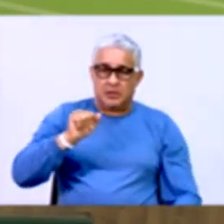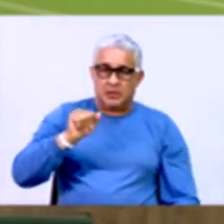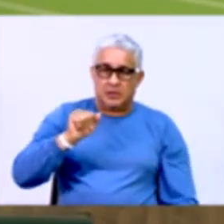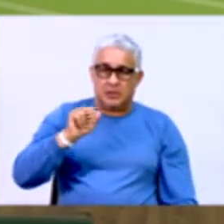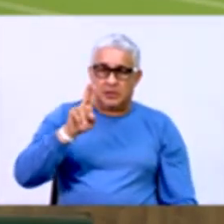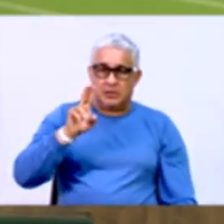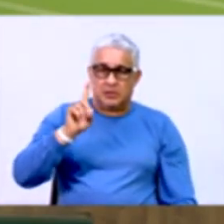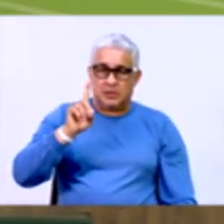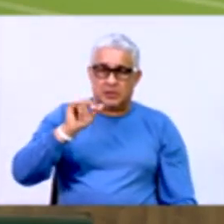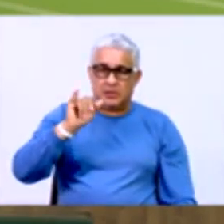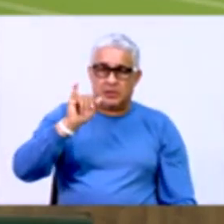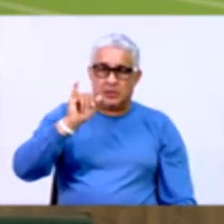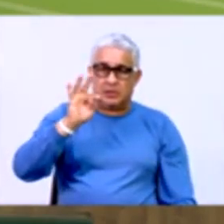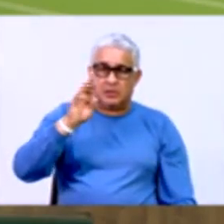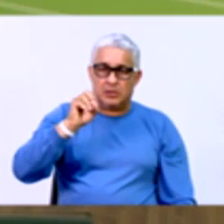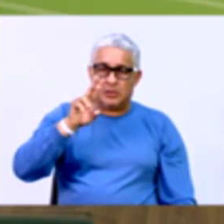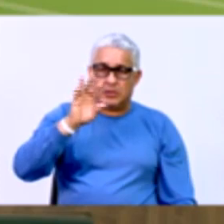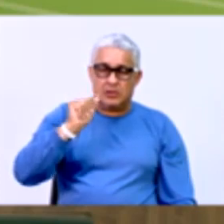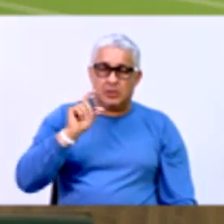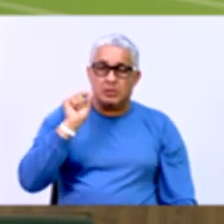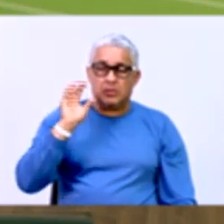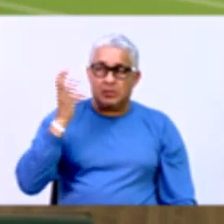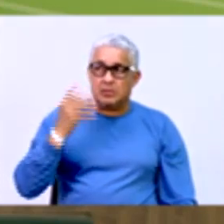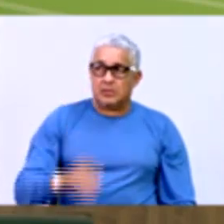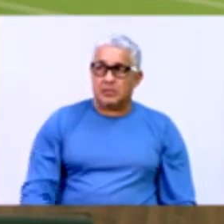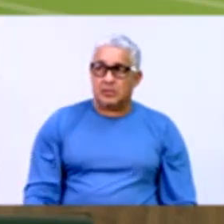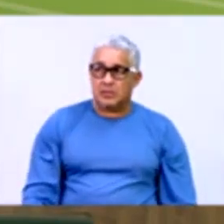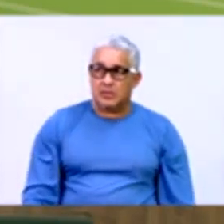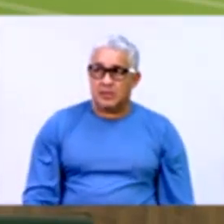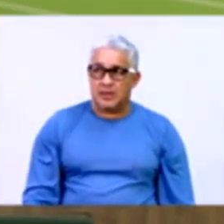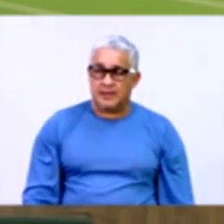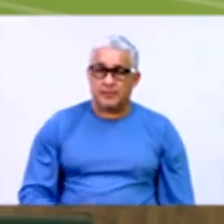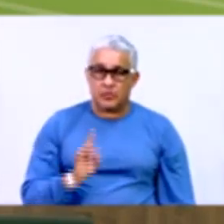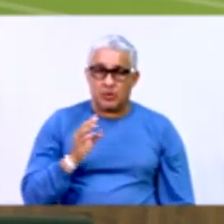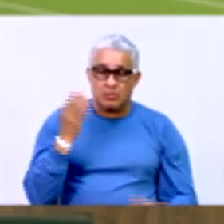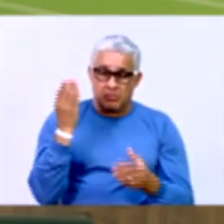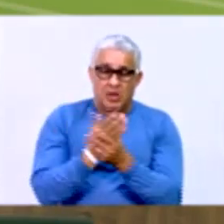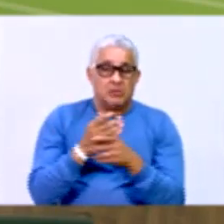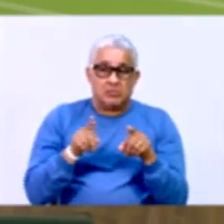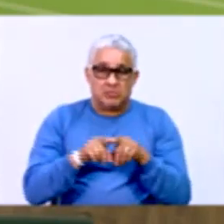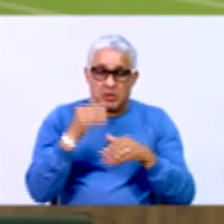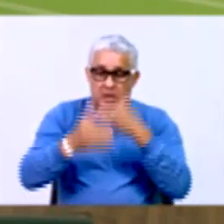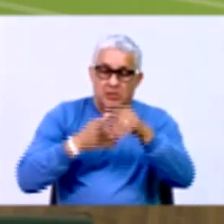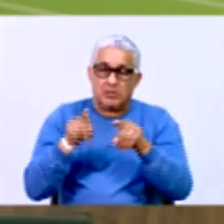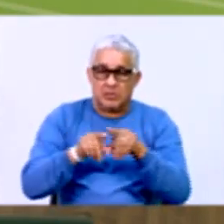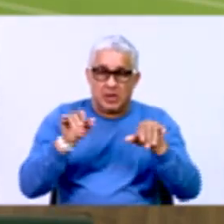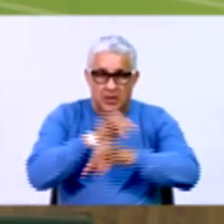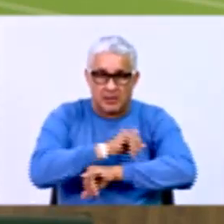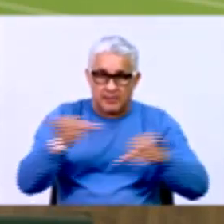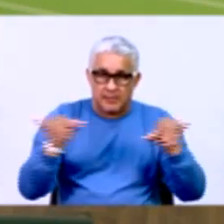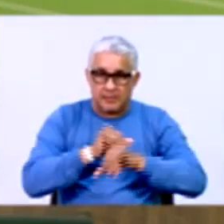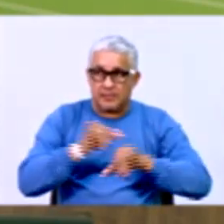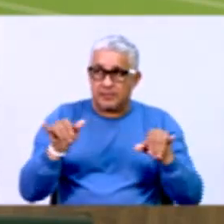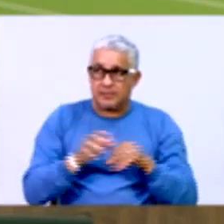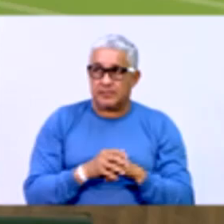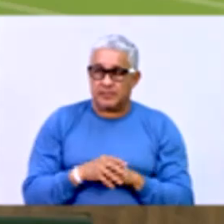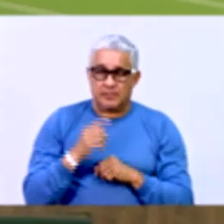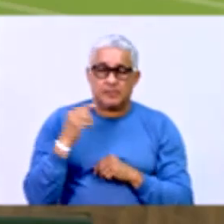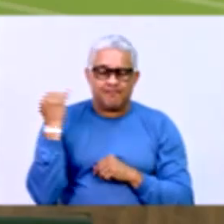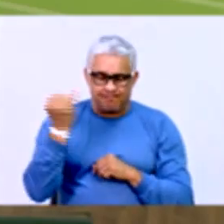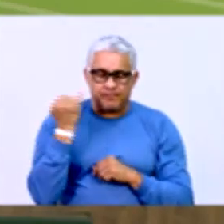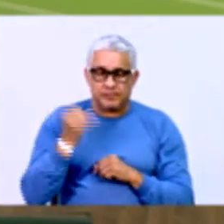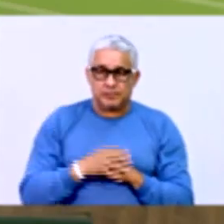fechada, o que está acontecendo? Não sei, está lá. Né? Então, a auditoria não só nos processos, como também nas informações. Importantíssimo isso